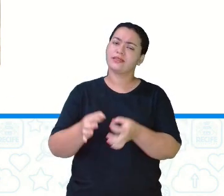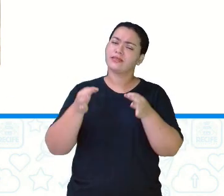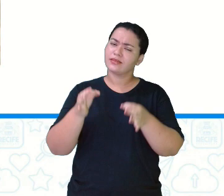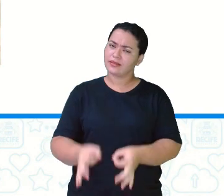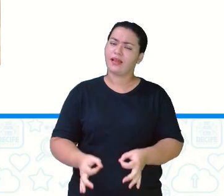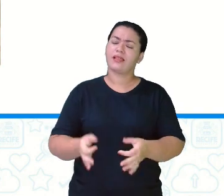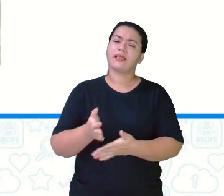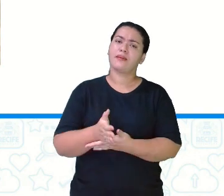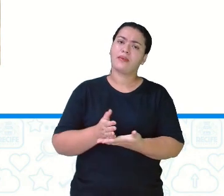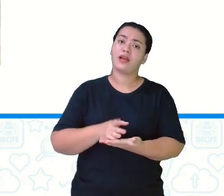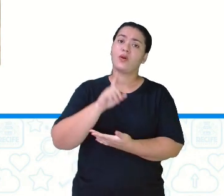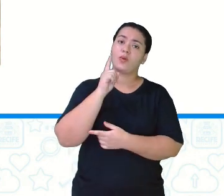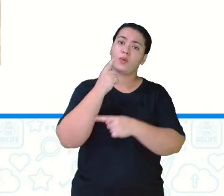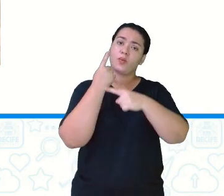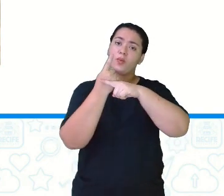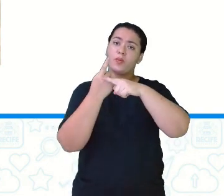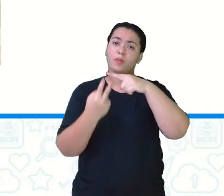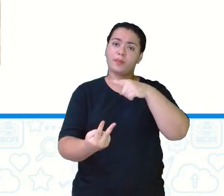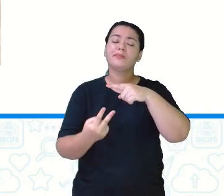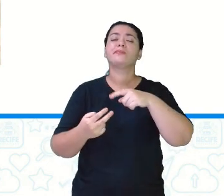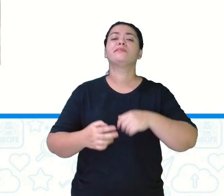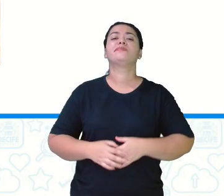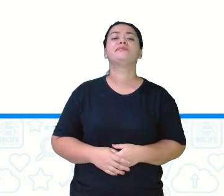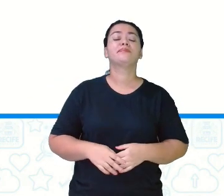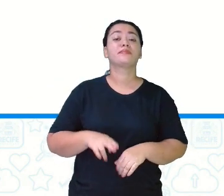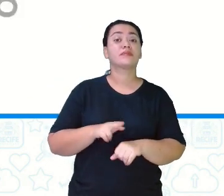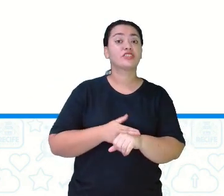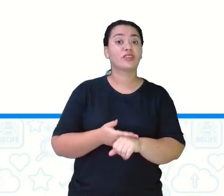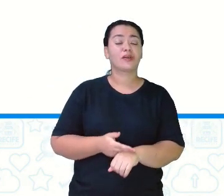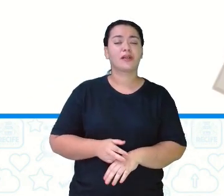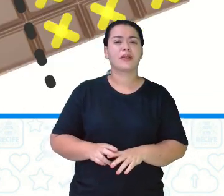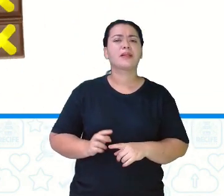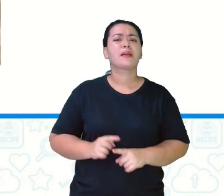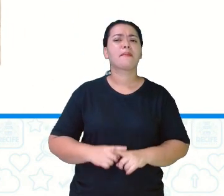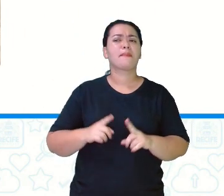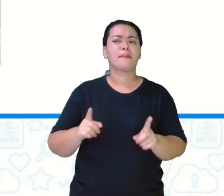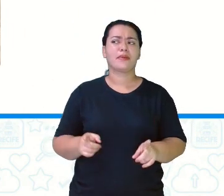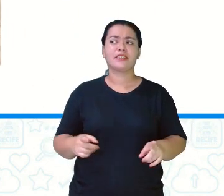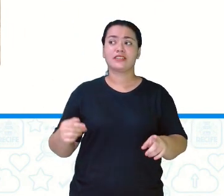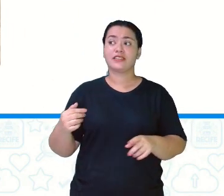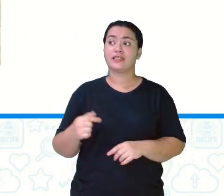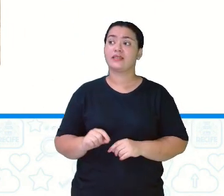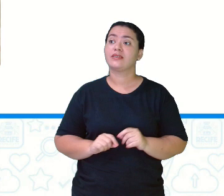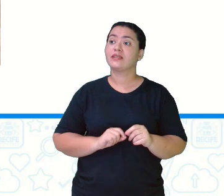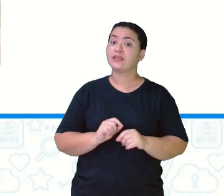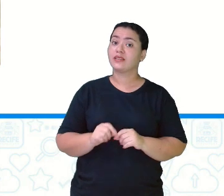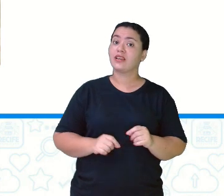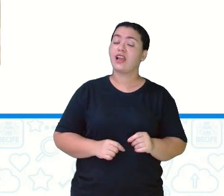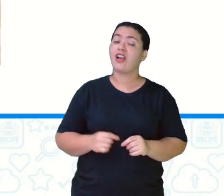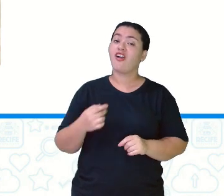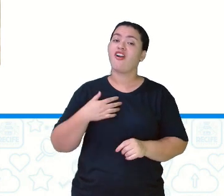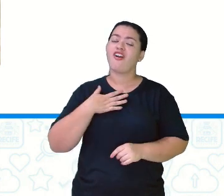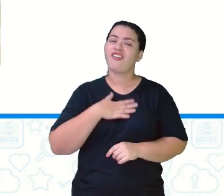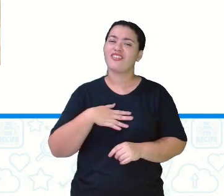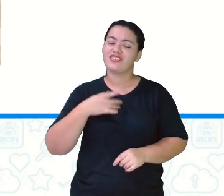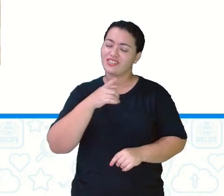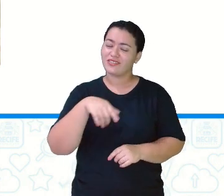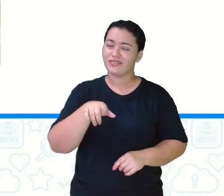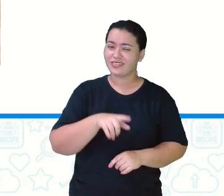é a metade da barra de chocolate. Mas, como eu gosto assim de deixar